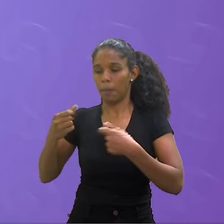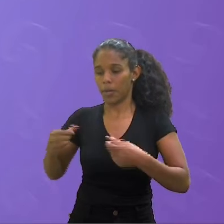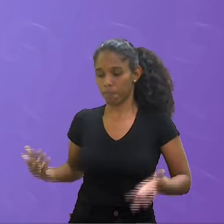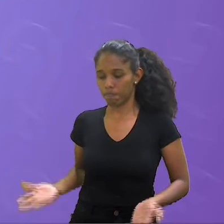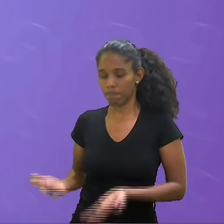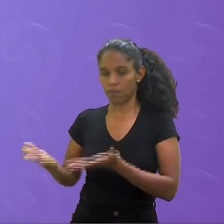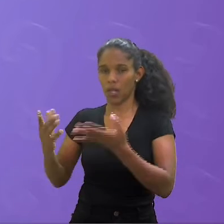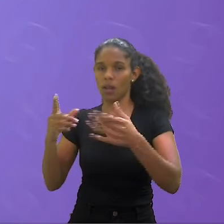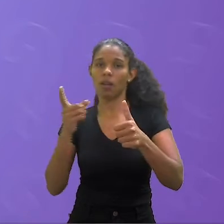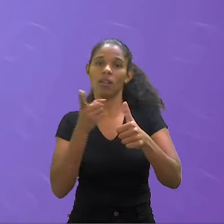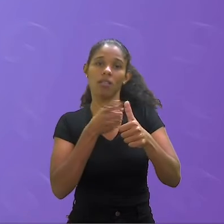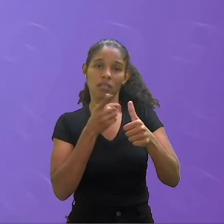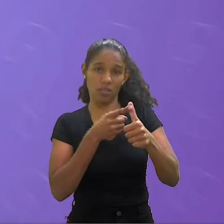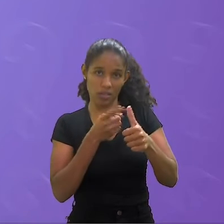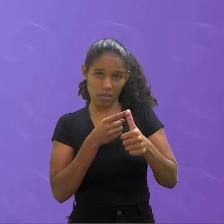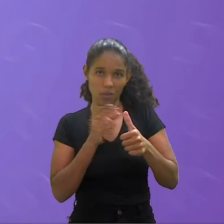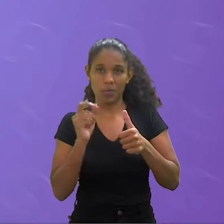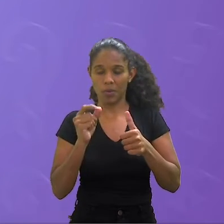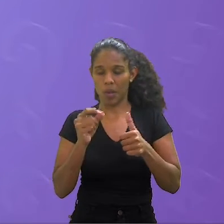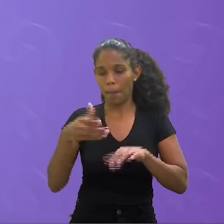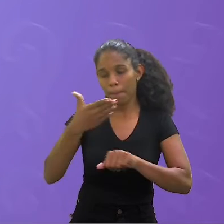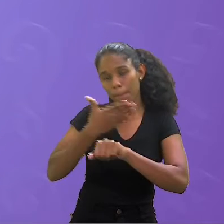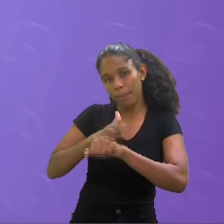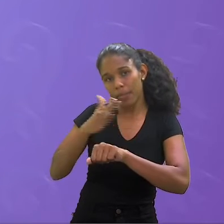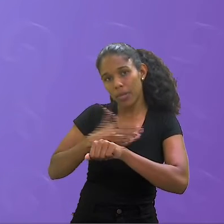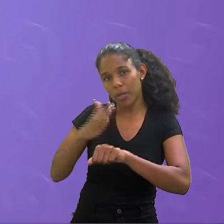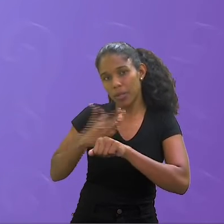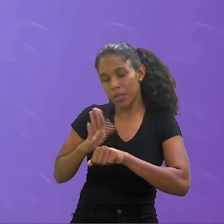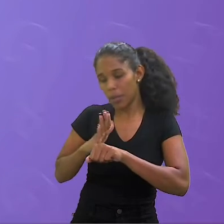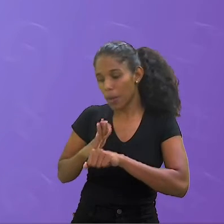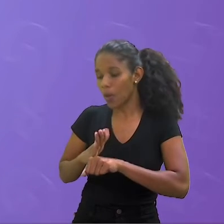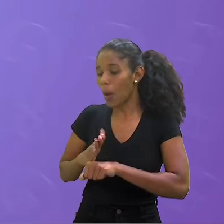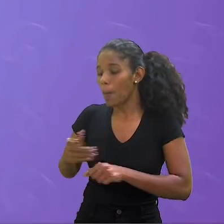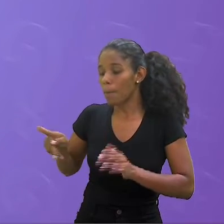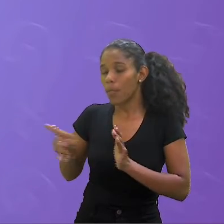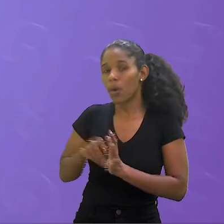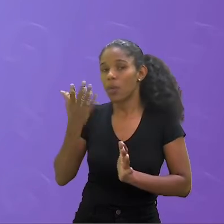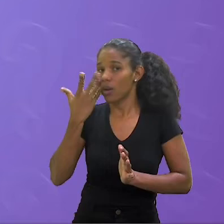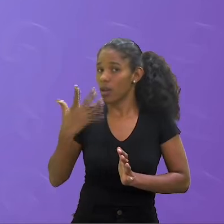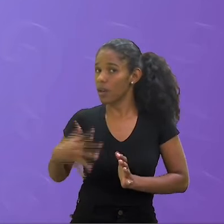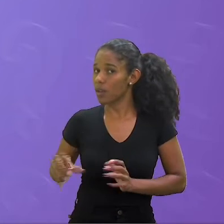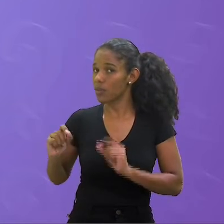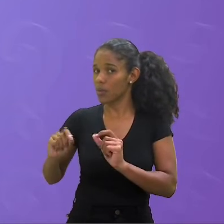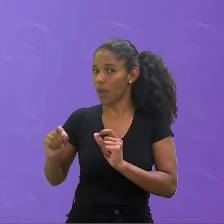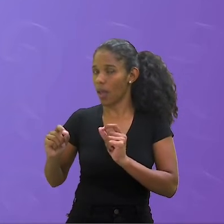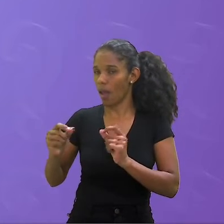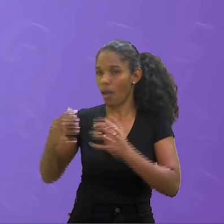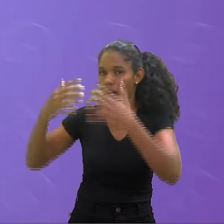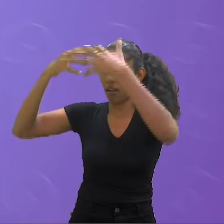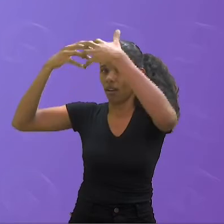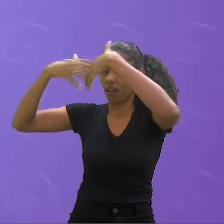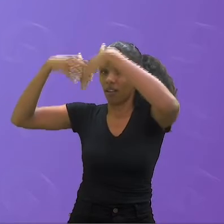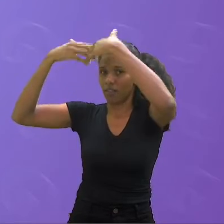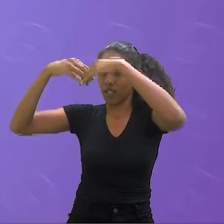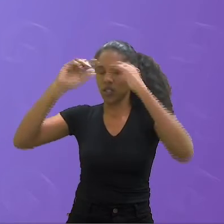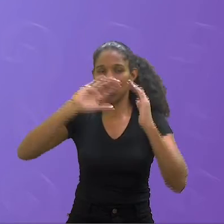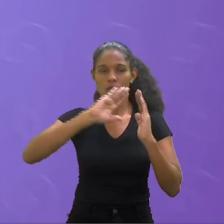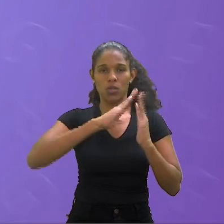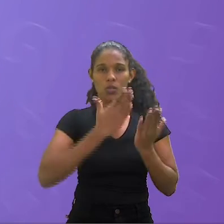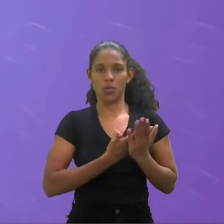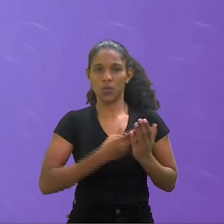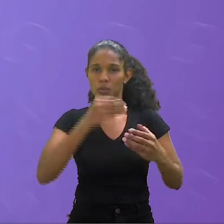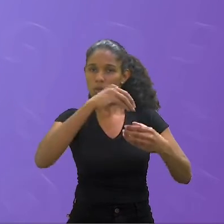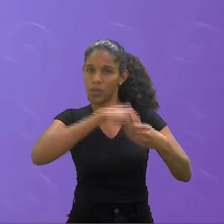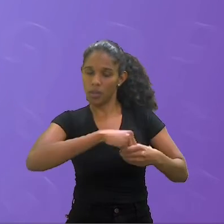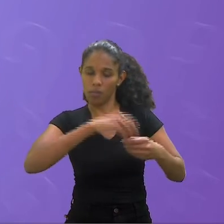faltar, quinta, proponha atividades e reflexões que extrapolam o espaço escolar e que envolvam